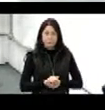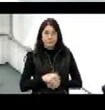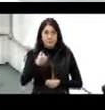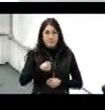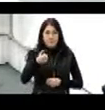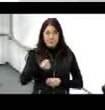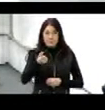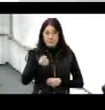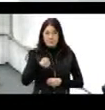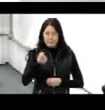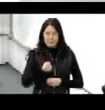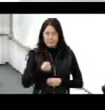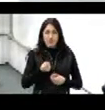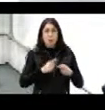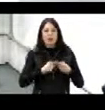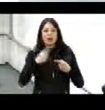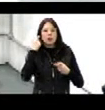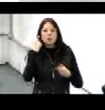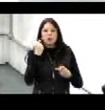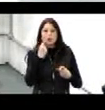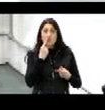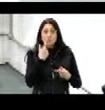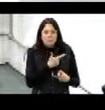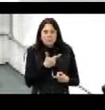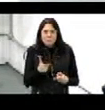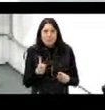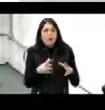a surdez não tem cura.